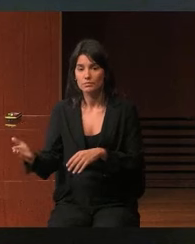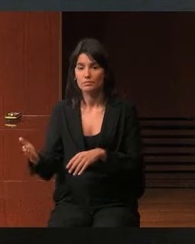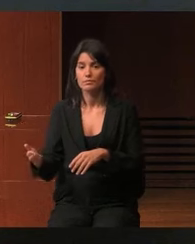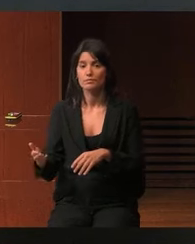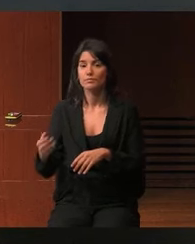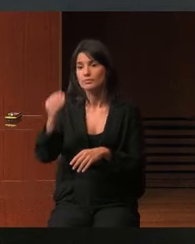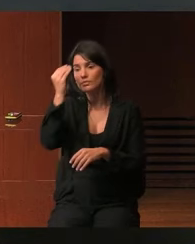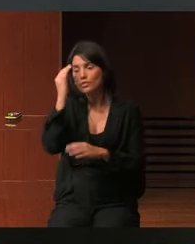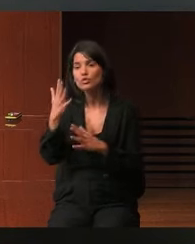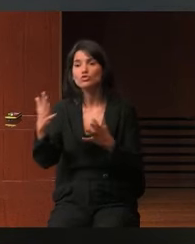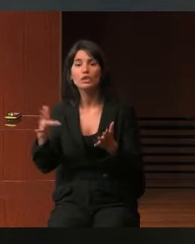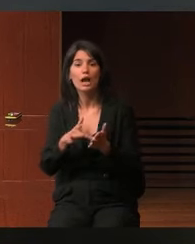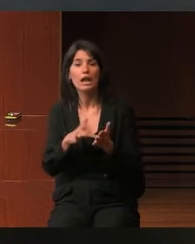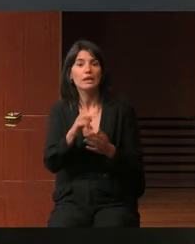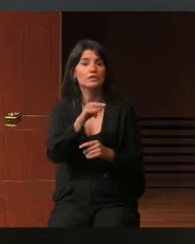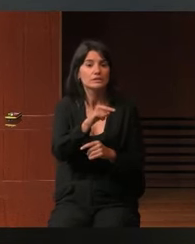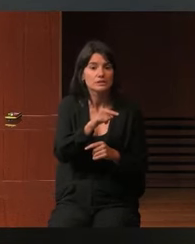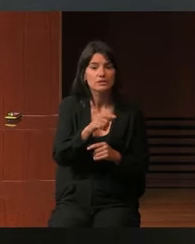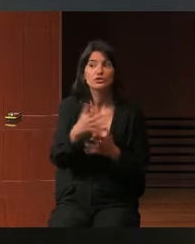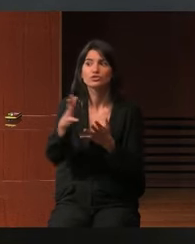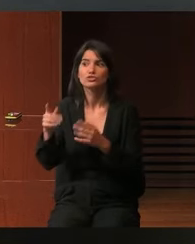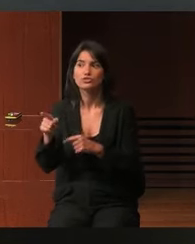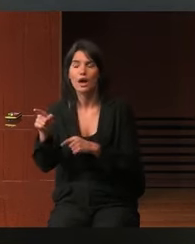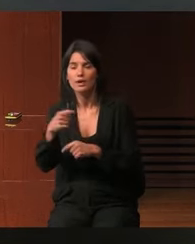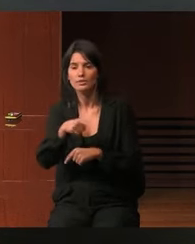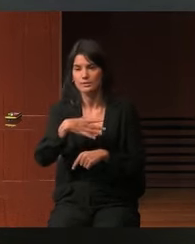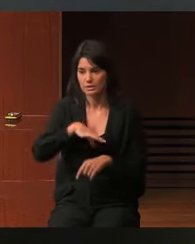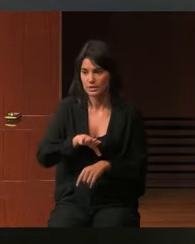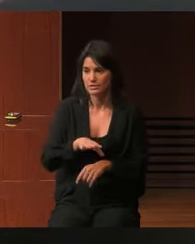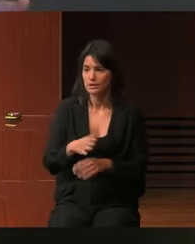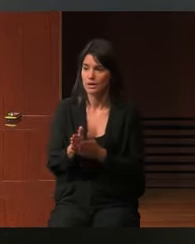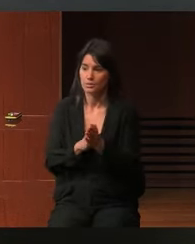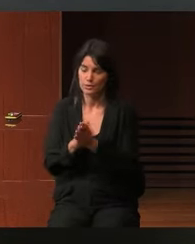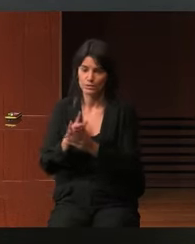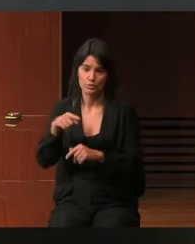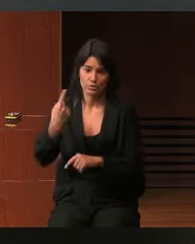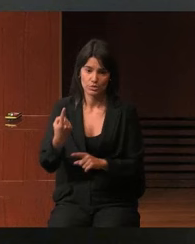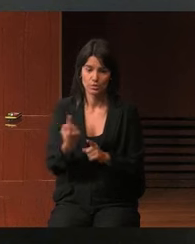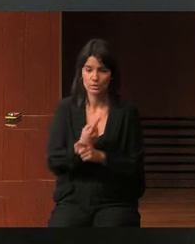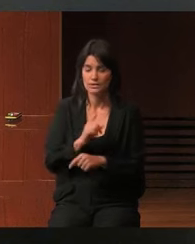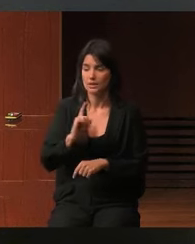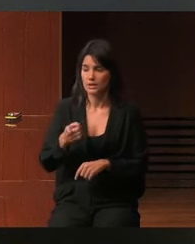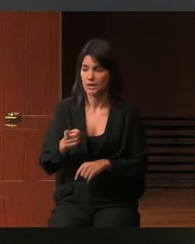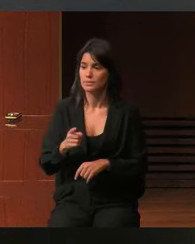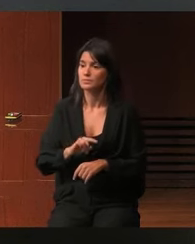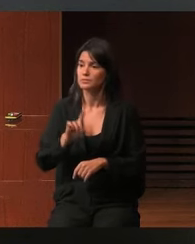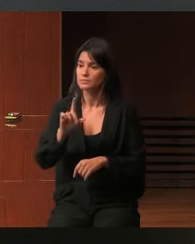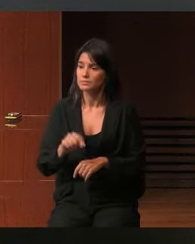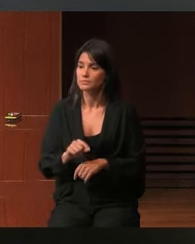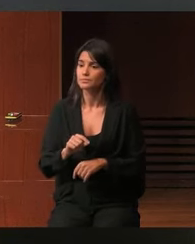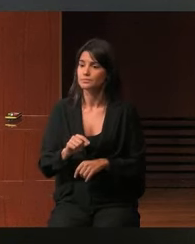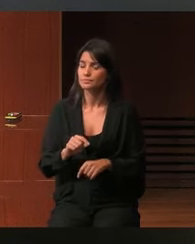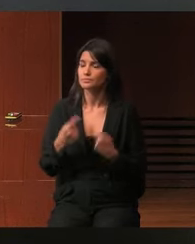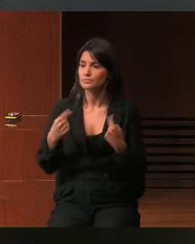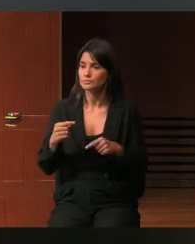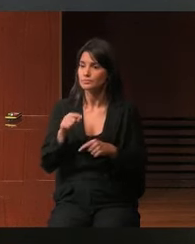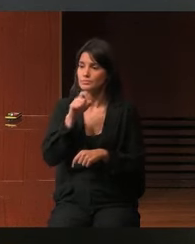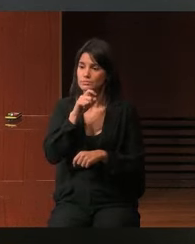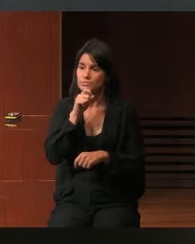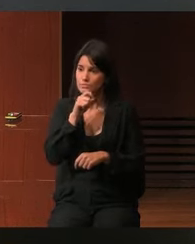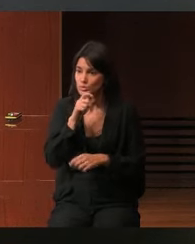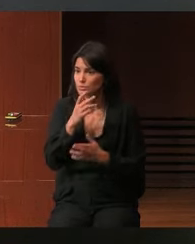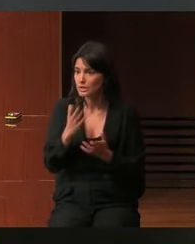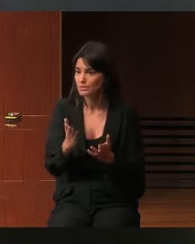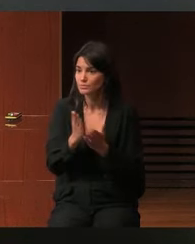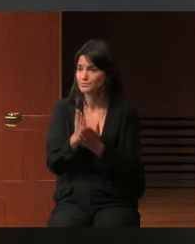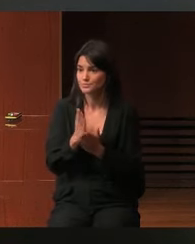está aquele livro que pretendes. E já agora outra coisa, que é também haver a possibilidade